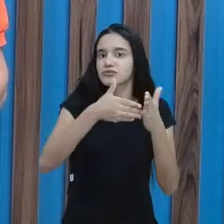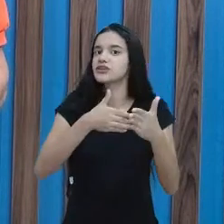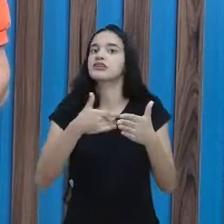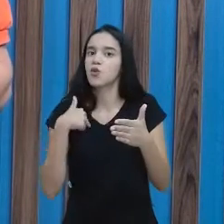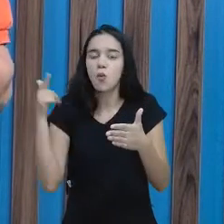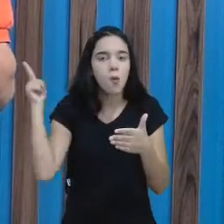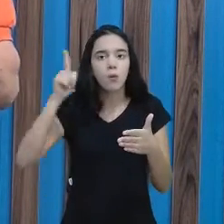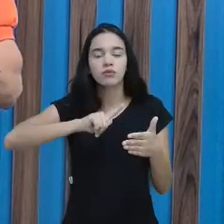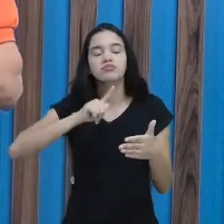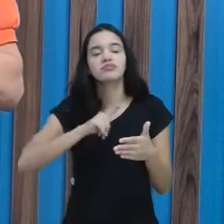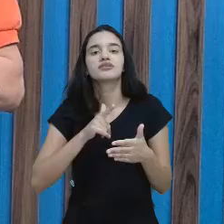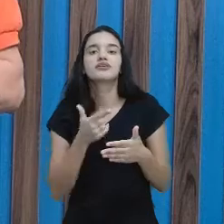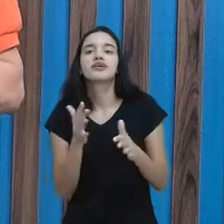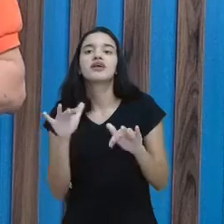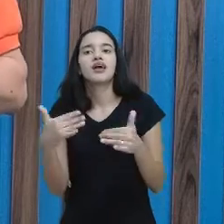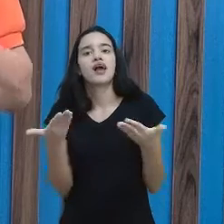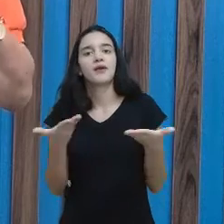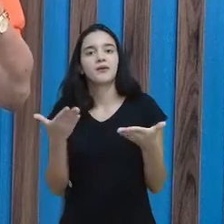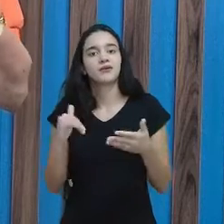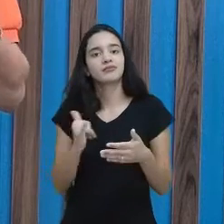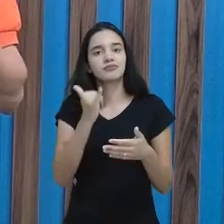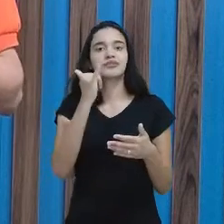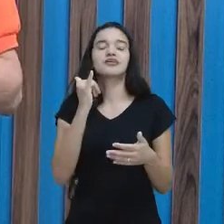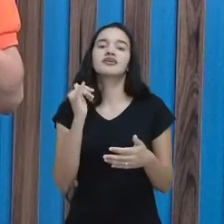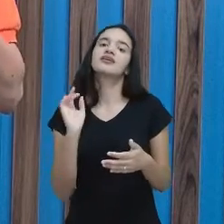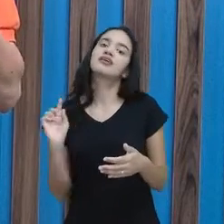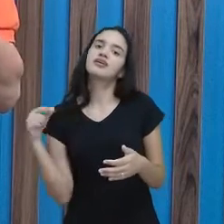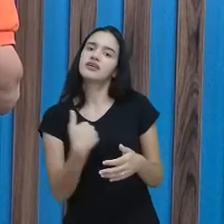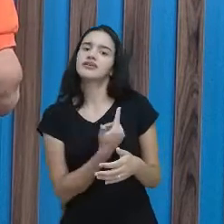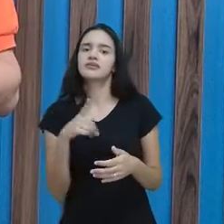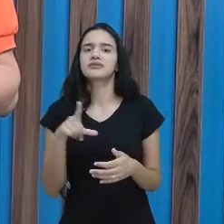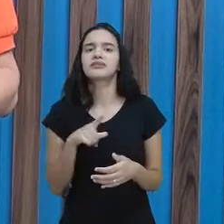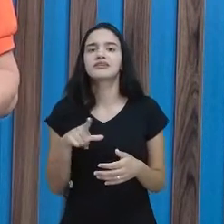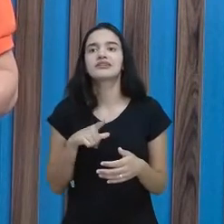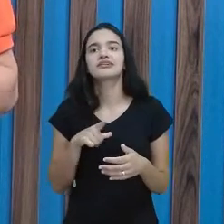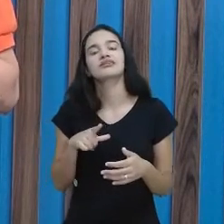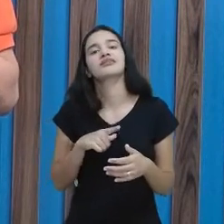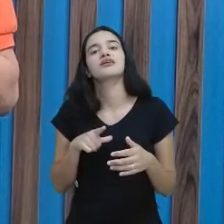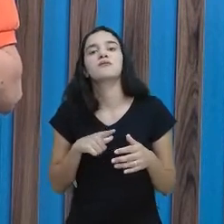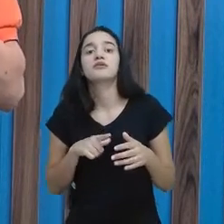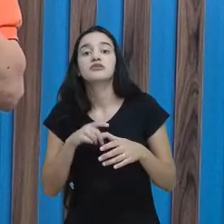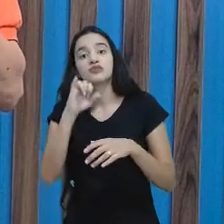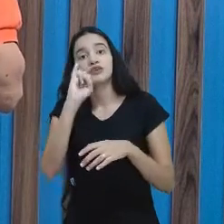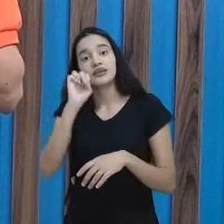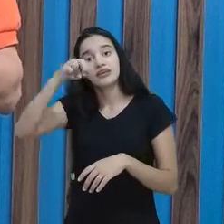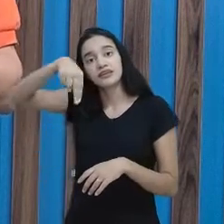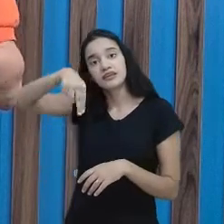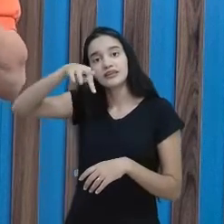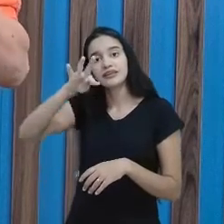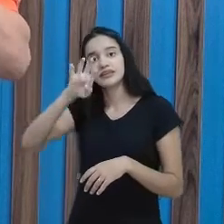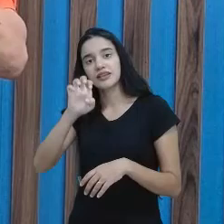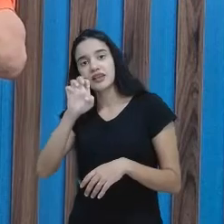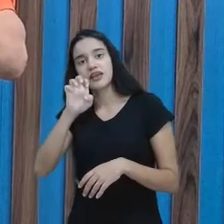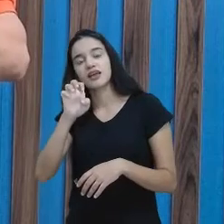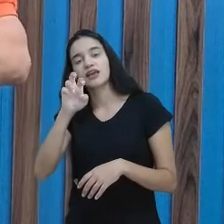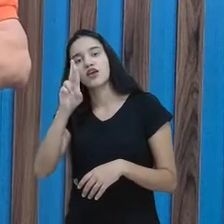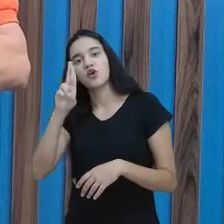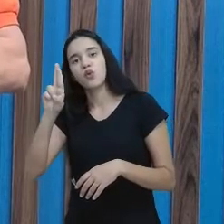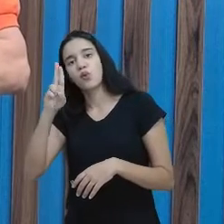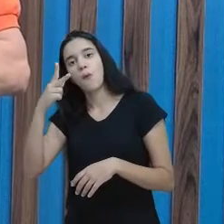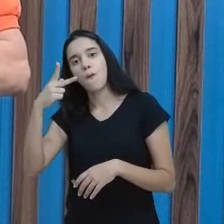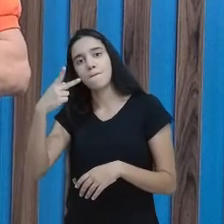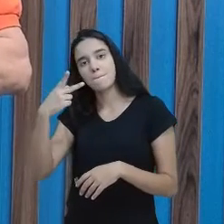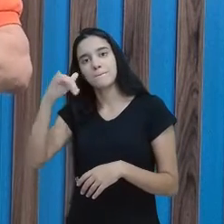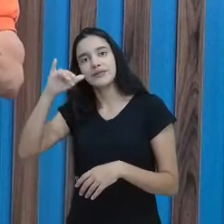elétrica. E nesses circuitos elétricos nós ainda contamos com os interruptores, não é? Esses interruptores que vão ou